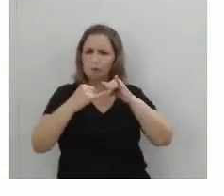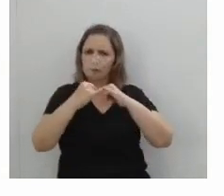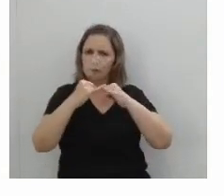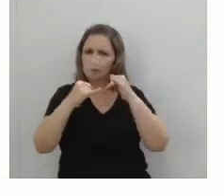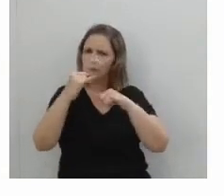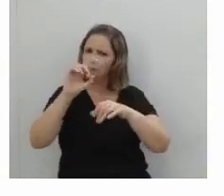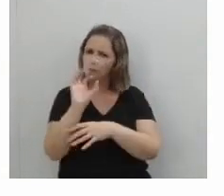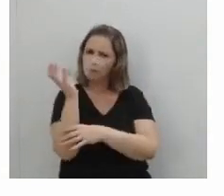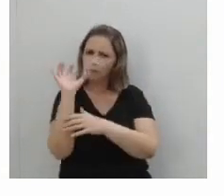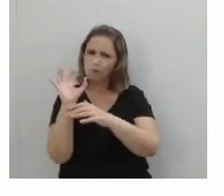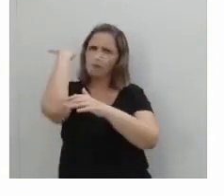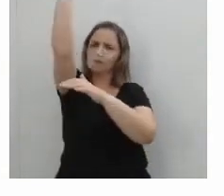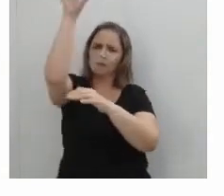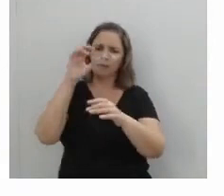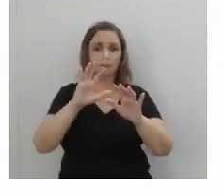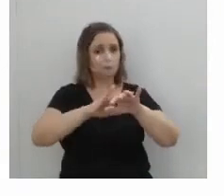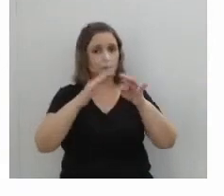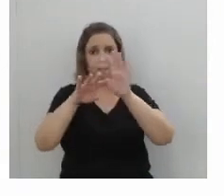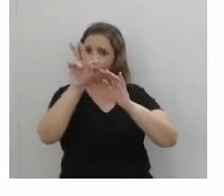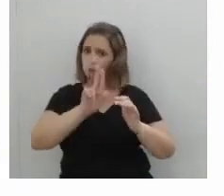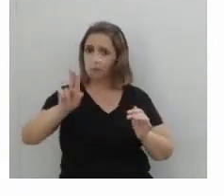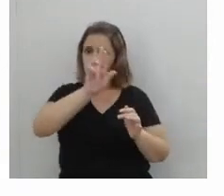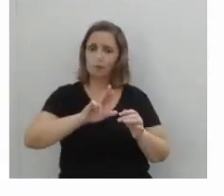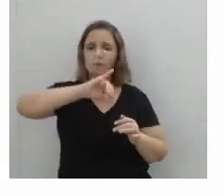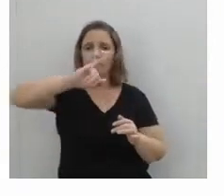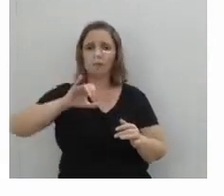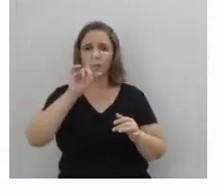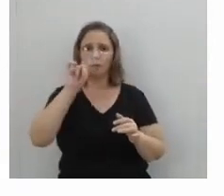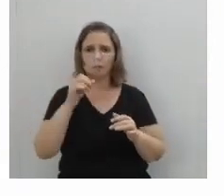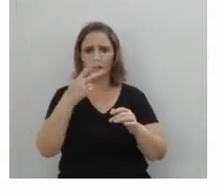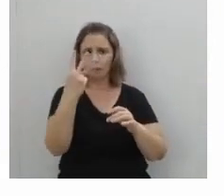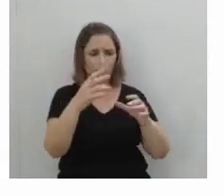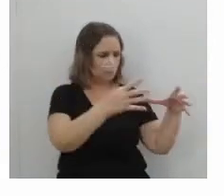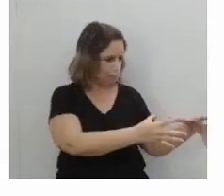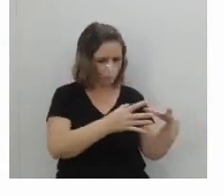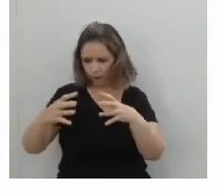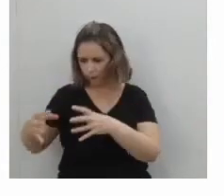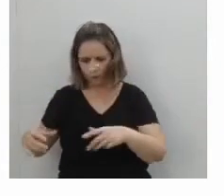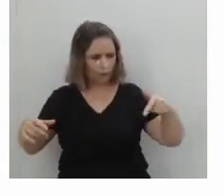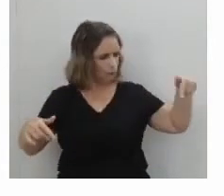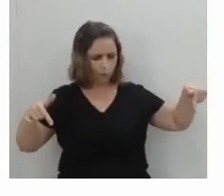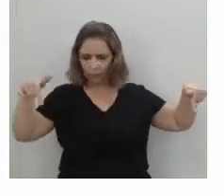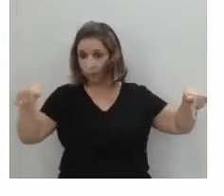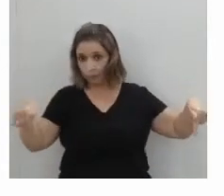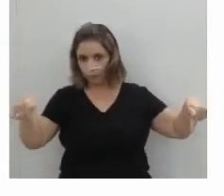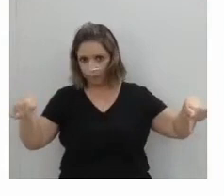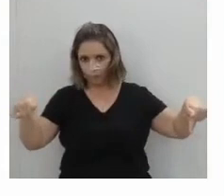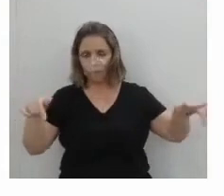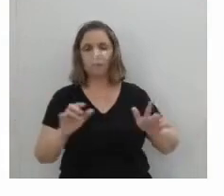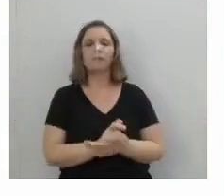o basquete, onde se joga com as mãos. O jogo é composto por duas equipes de 7 atletas